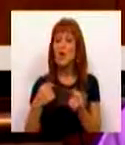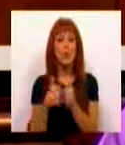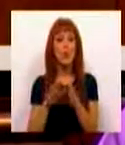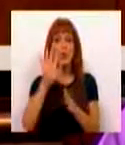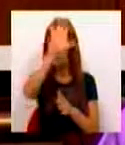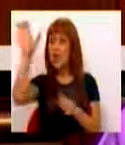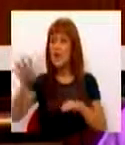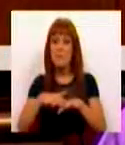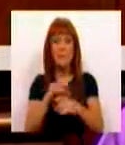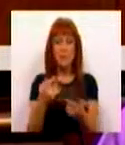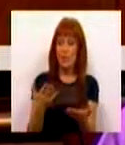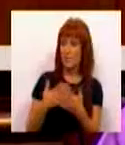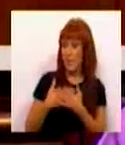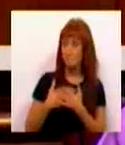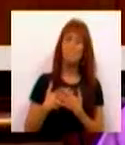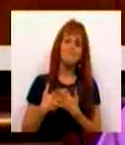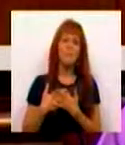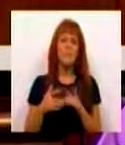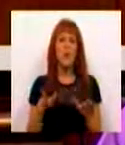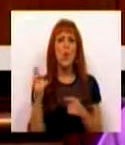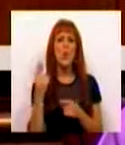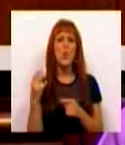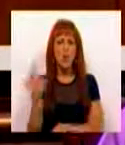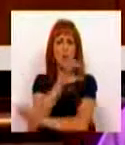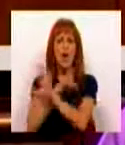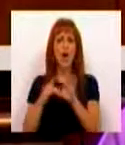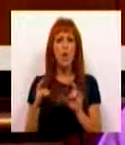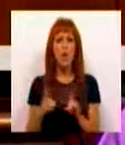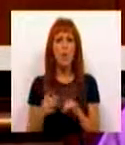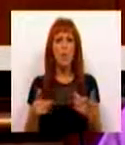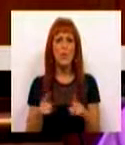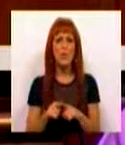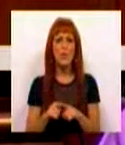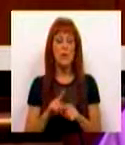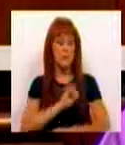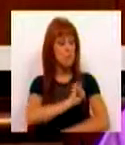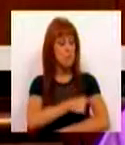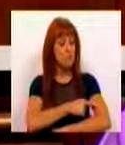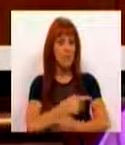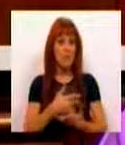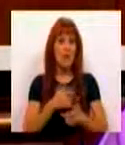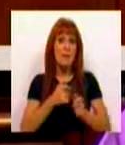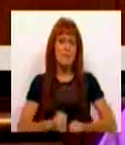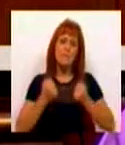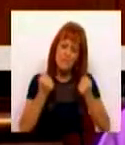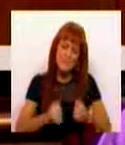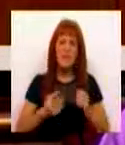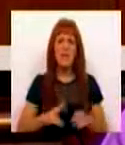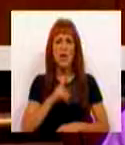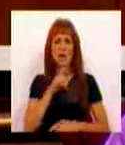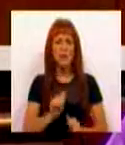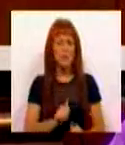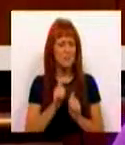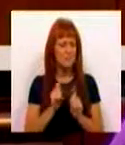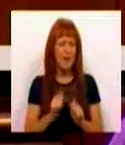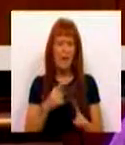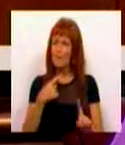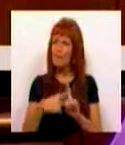os Estados-membros é que a União Europeia, para se fortalecer, tem de ser capaz de responder